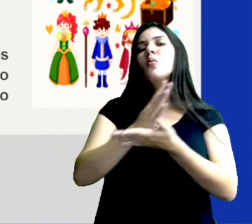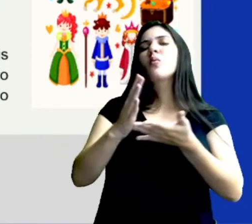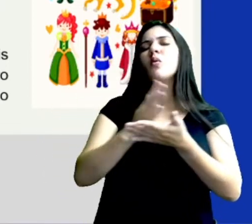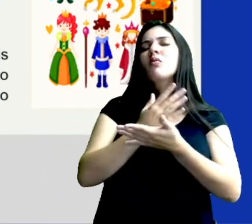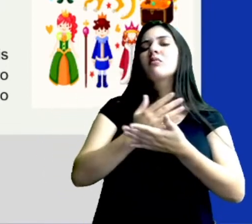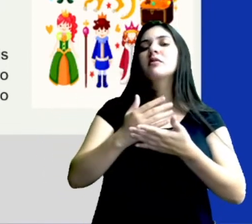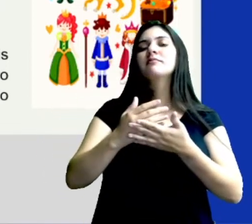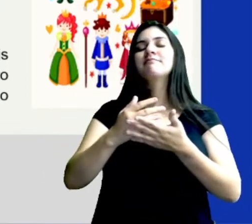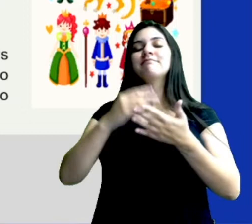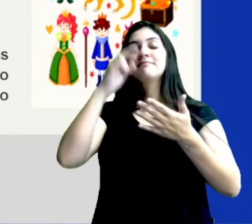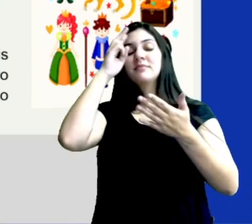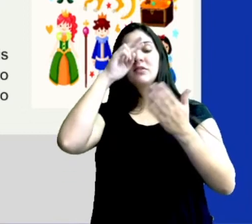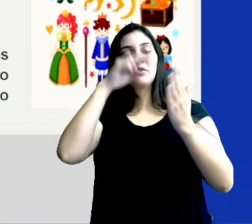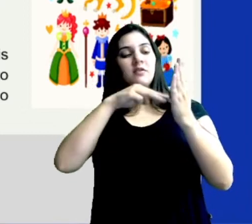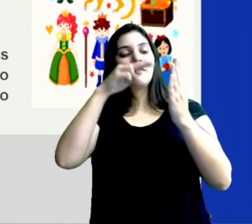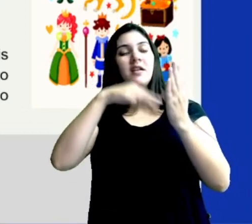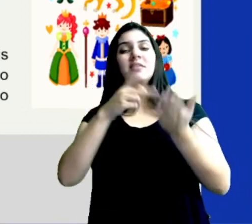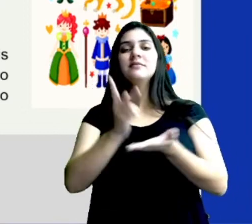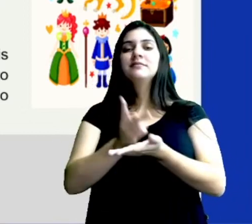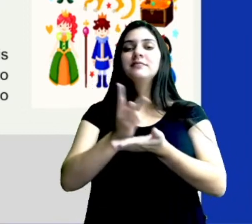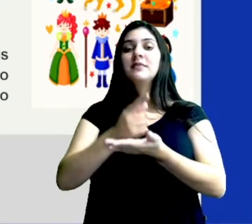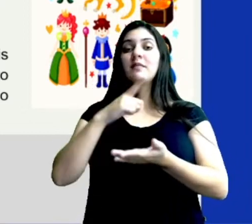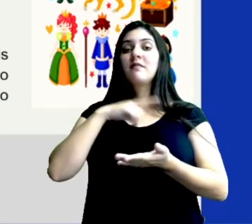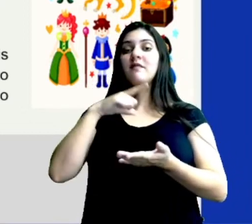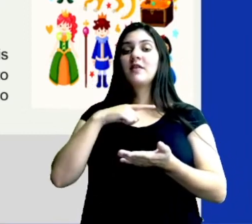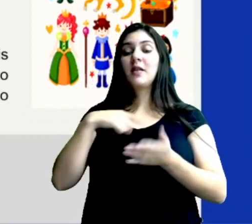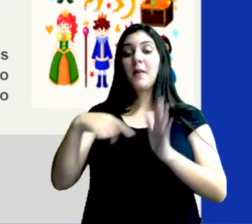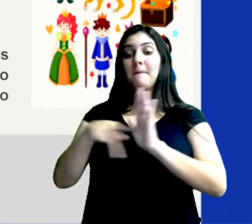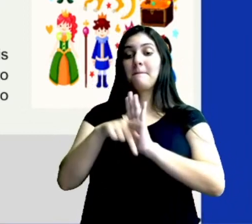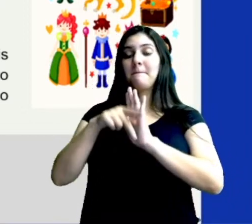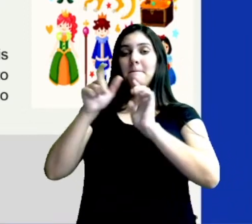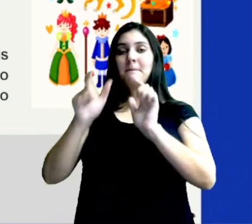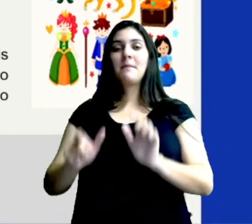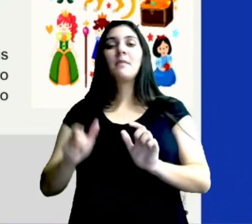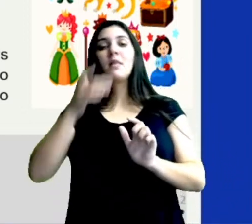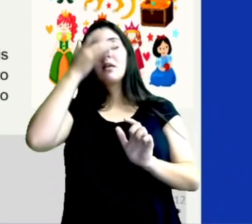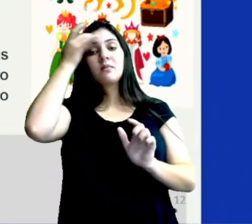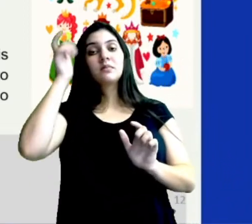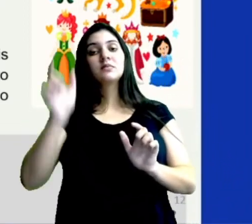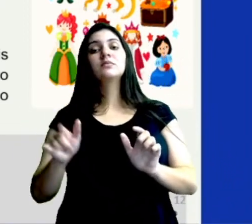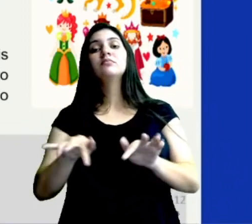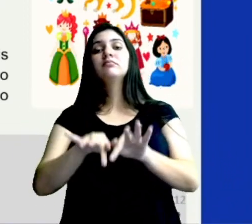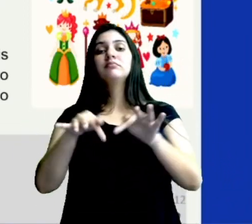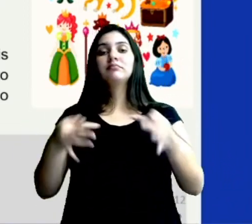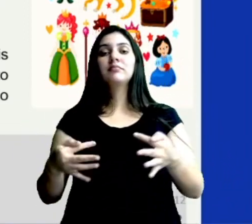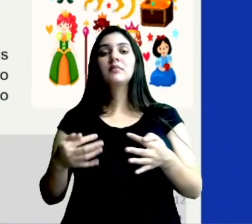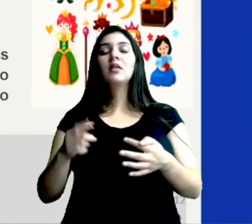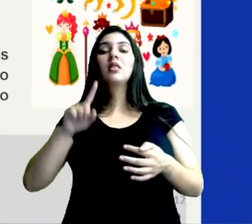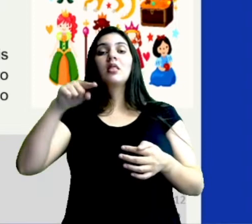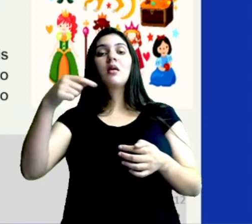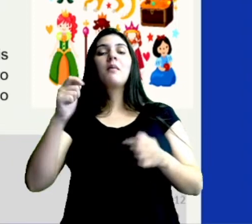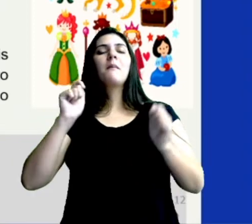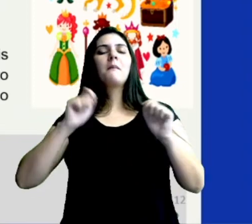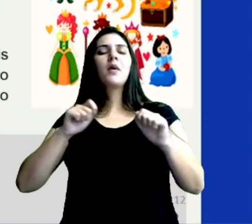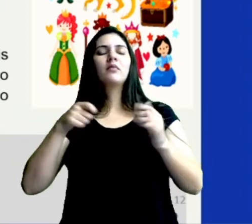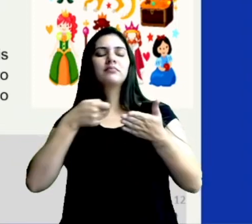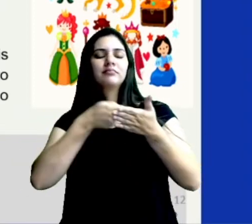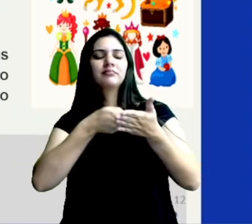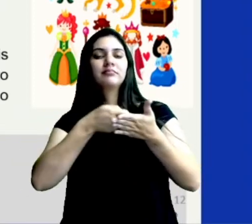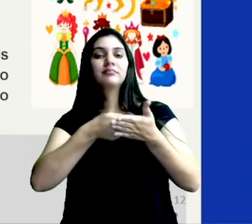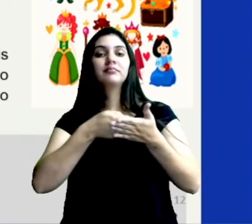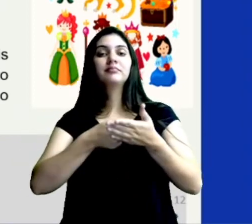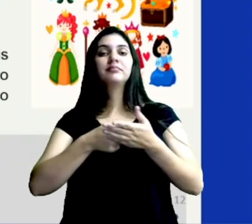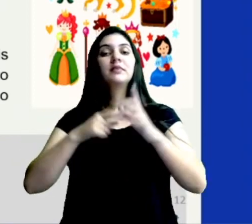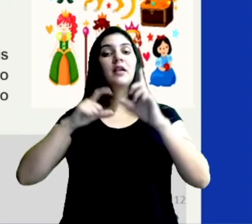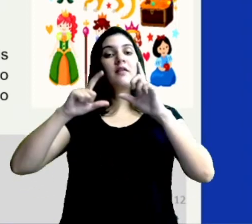vai ler, ele sempre vai ter esses personagens básicos. Depois você pode testar, pode printar